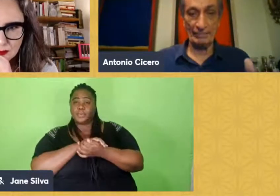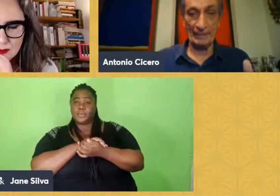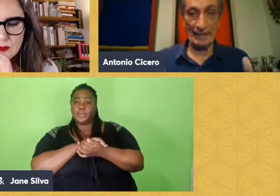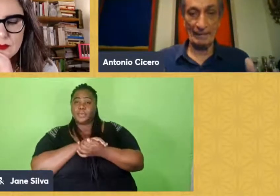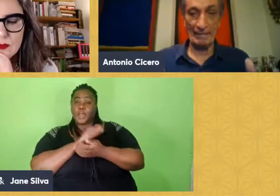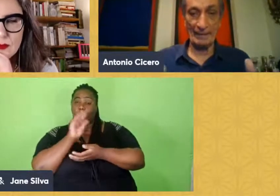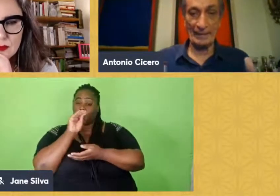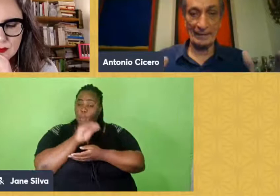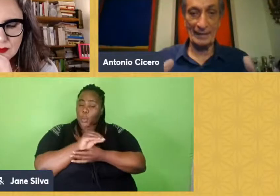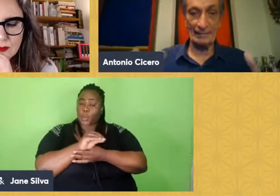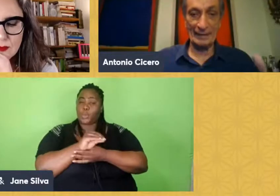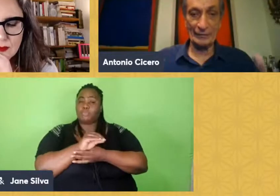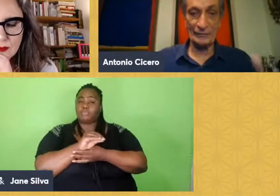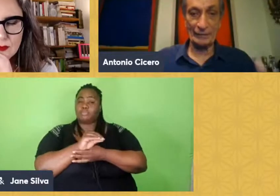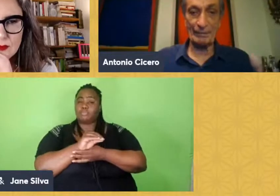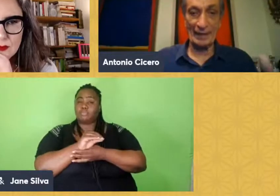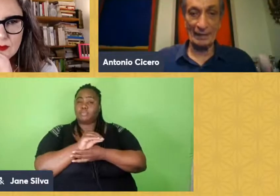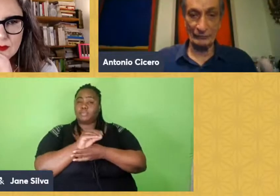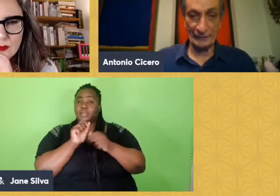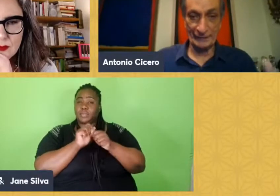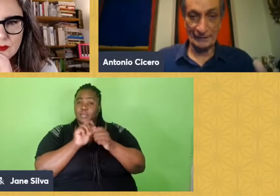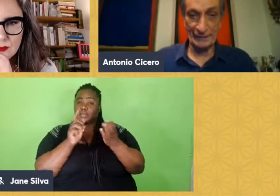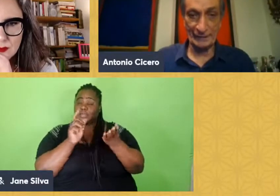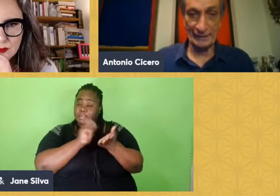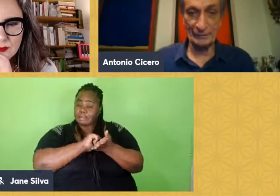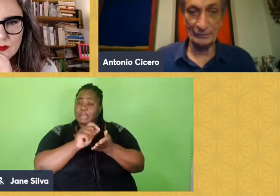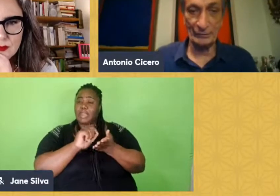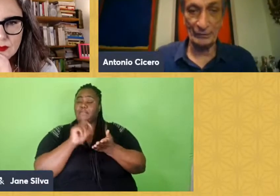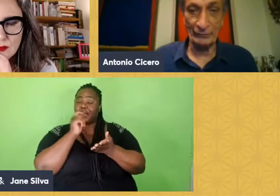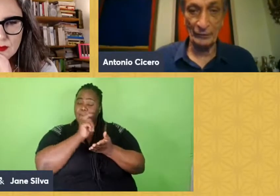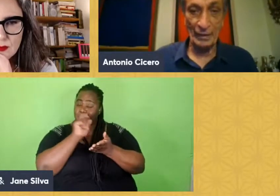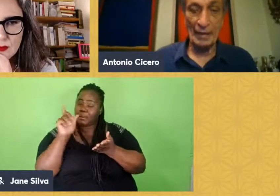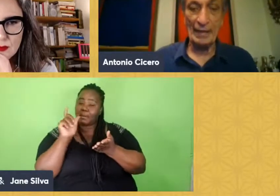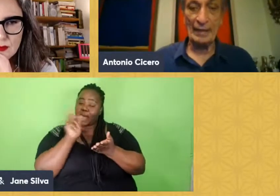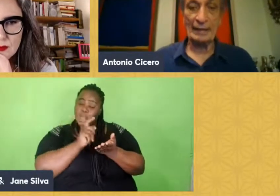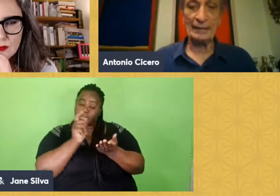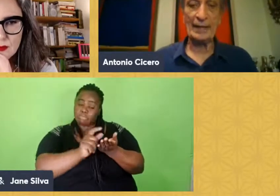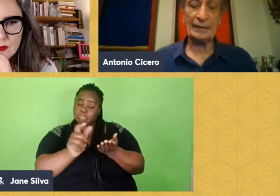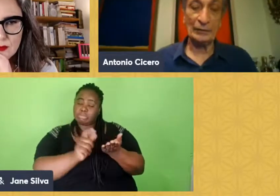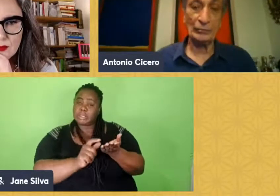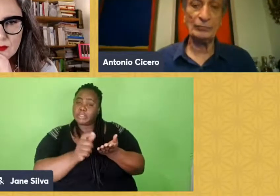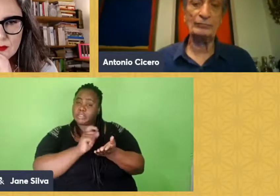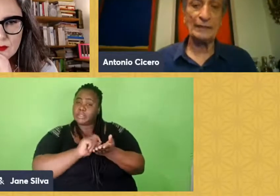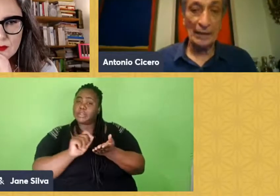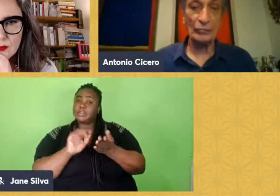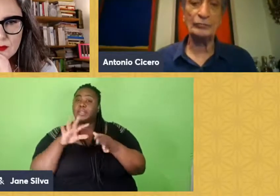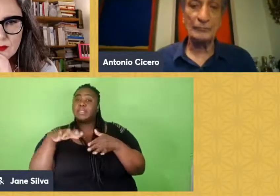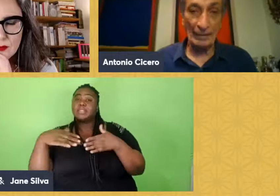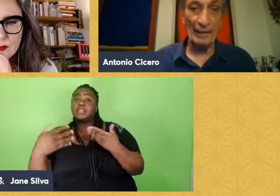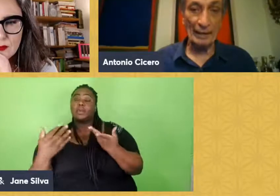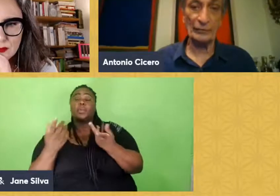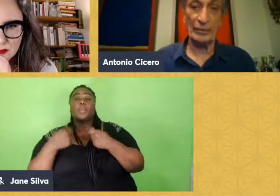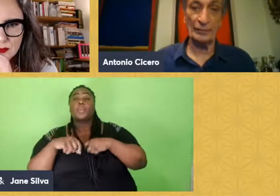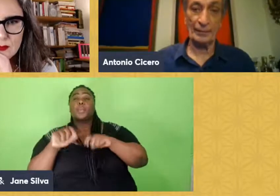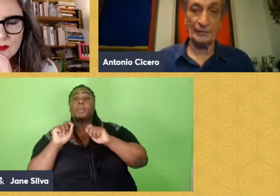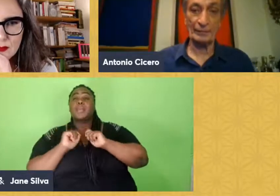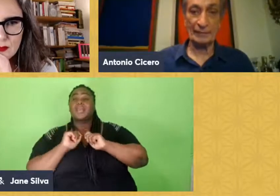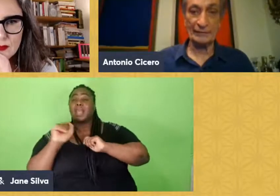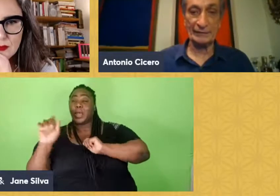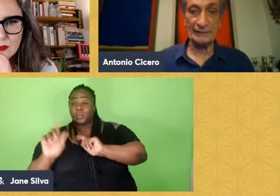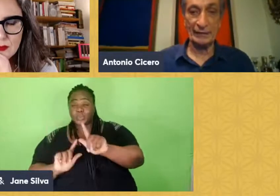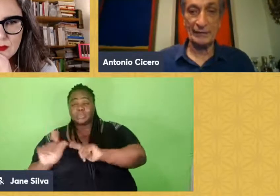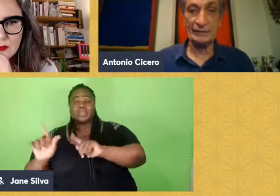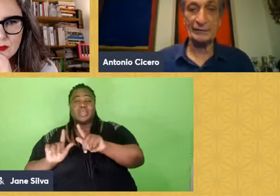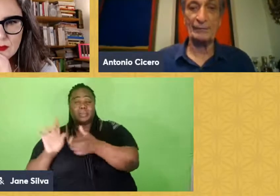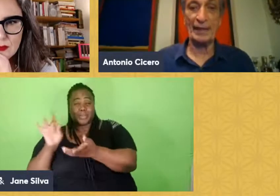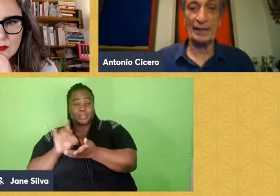colocar claramente em palavras e no livro. E aquilo me dá um trabalho realmente